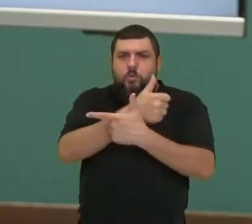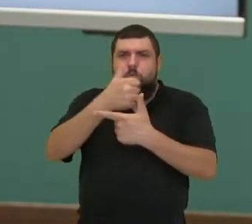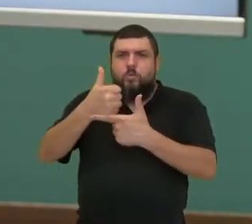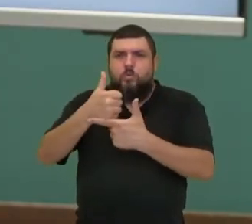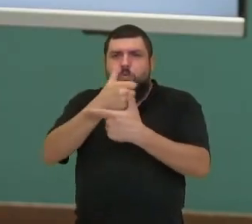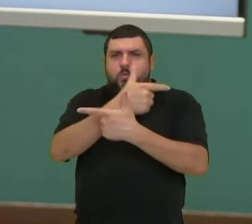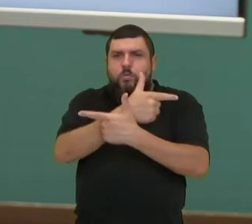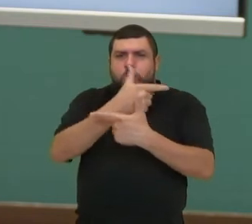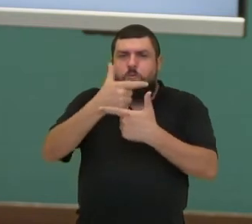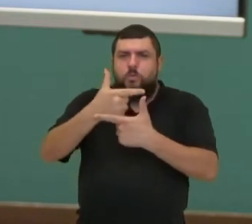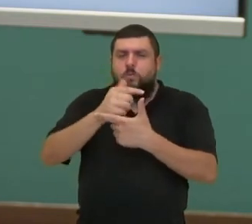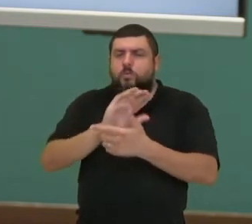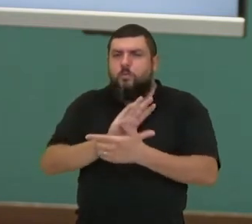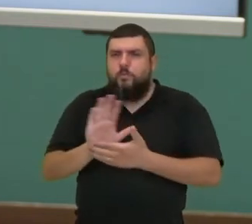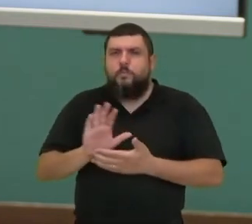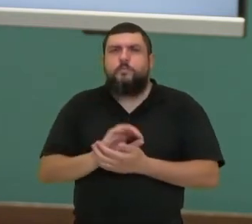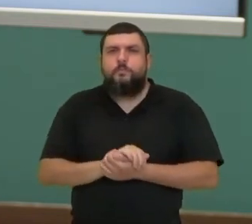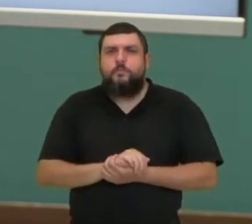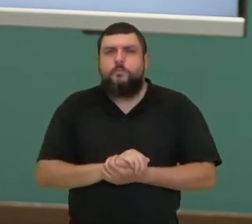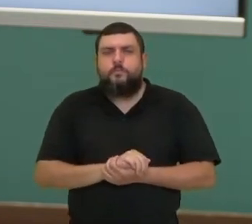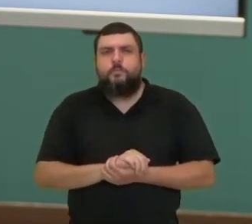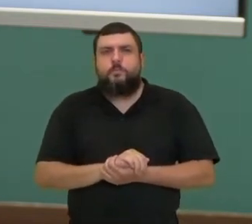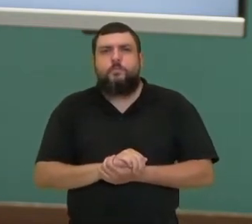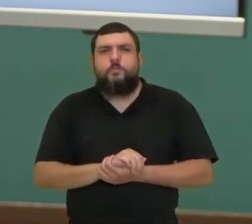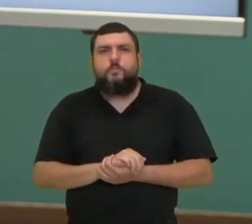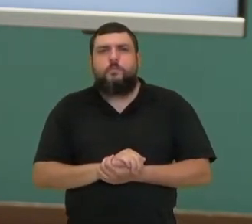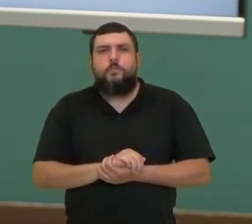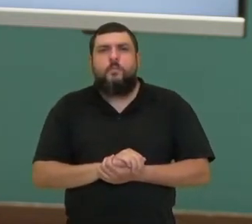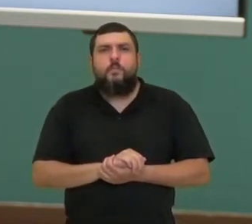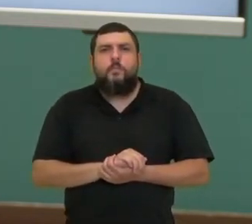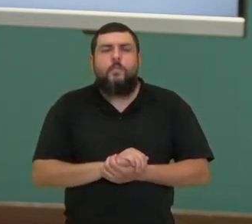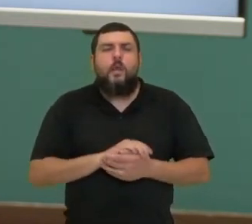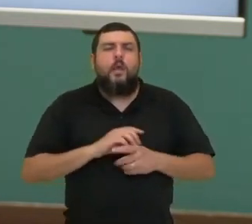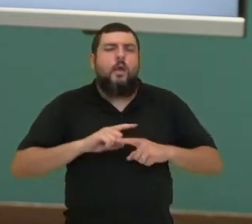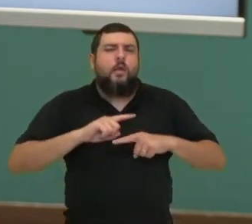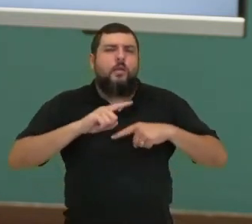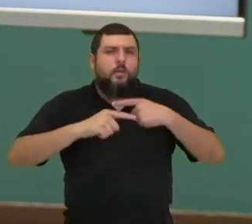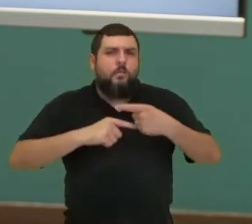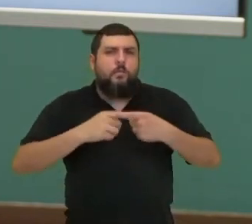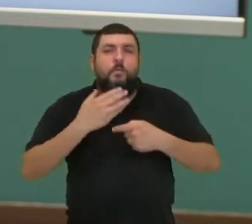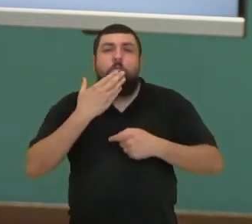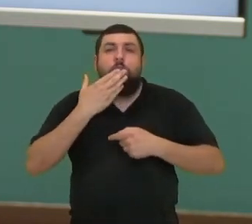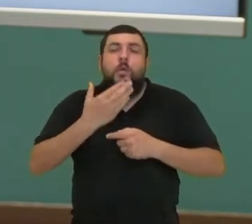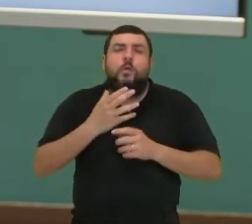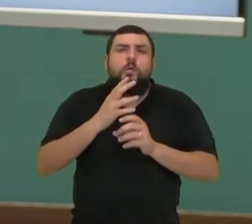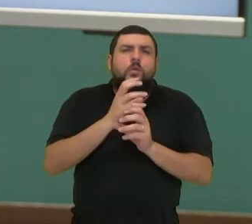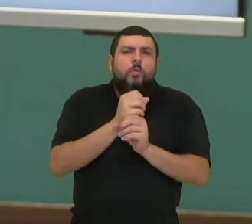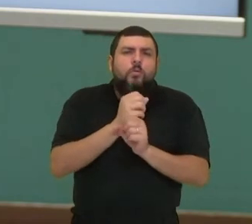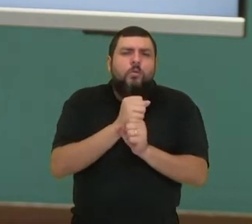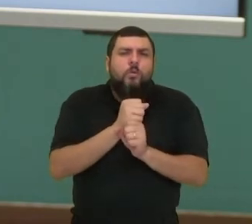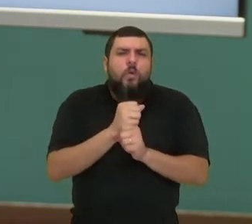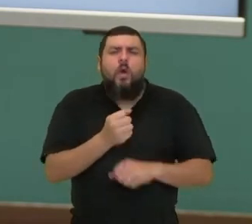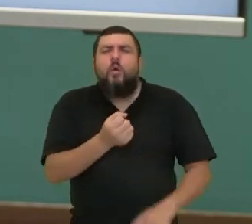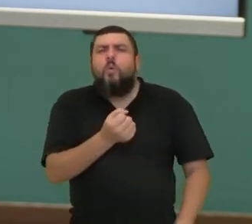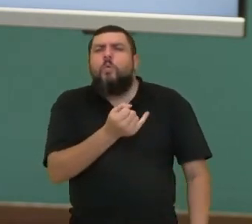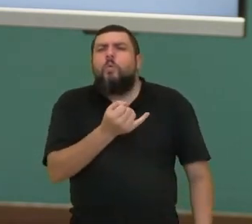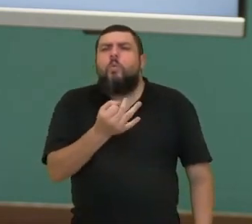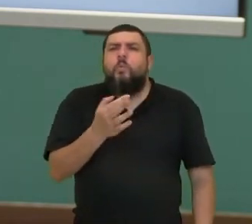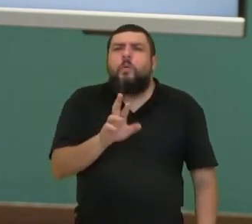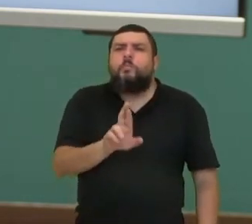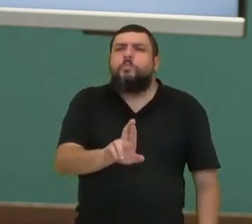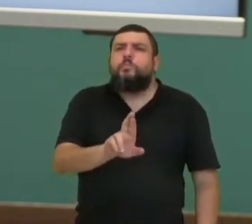amarelo. Na sequência, ele pede para você calcular quantos são os resultados